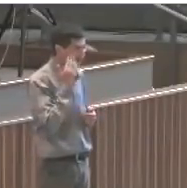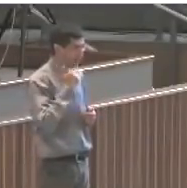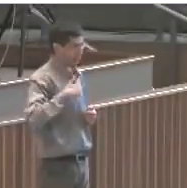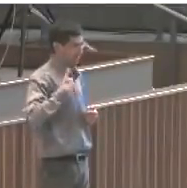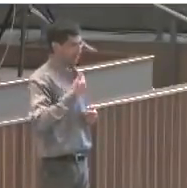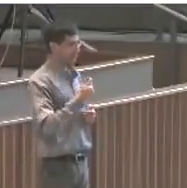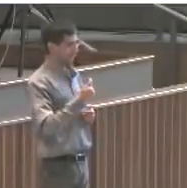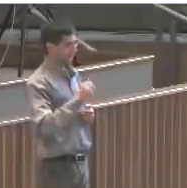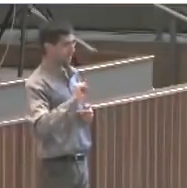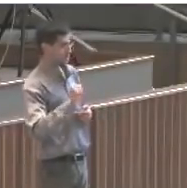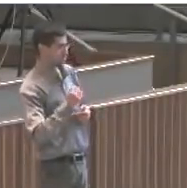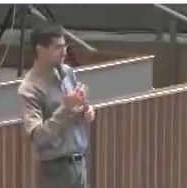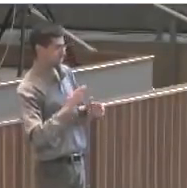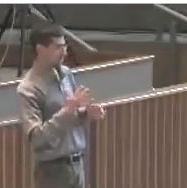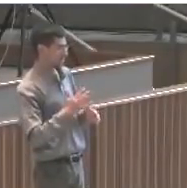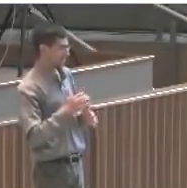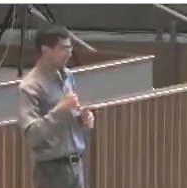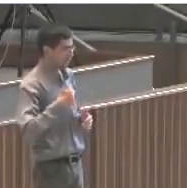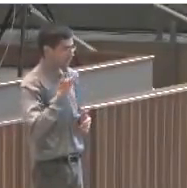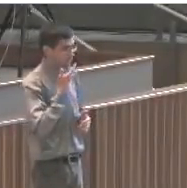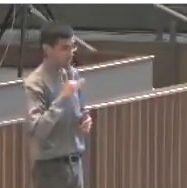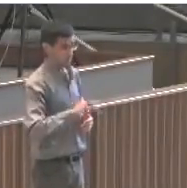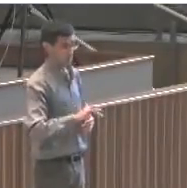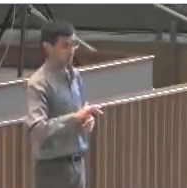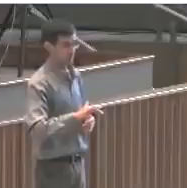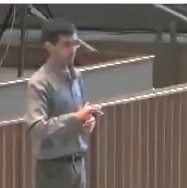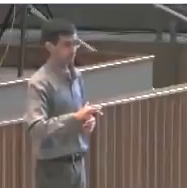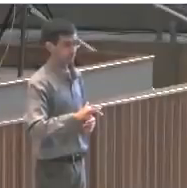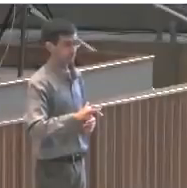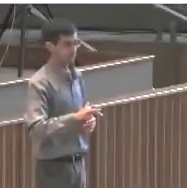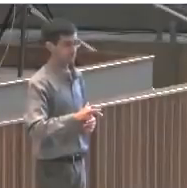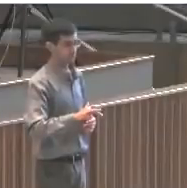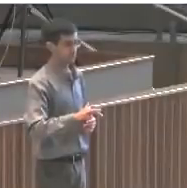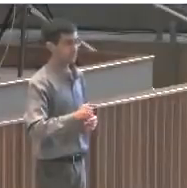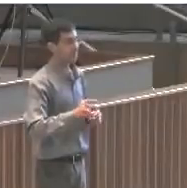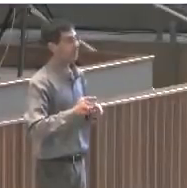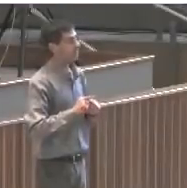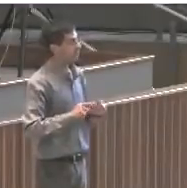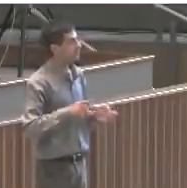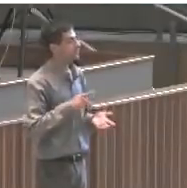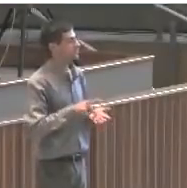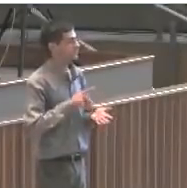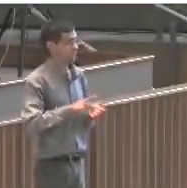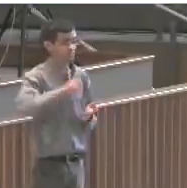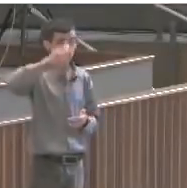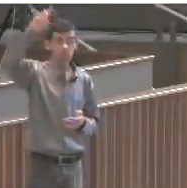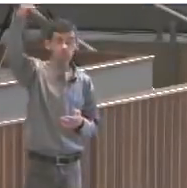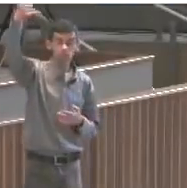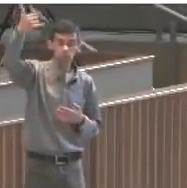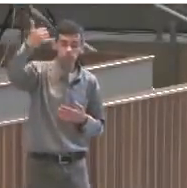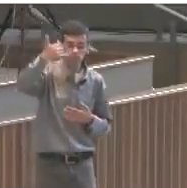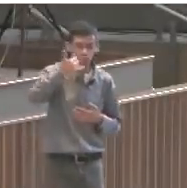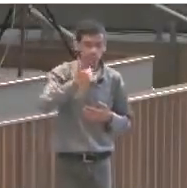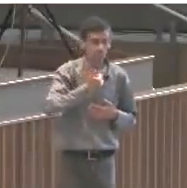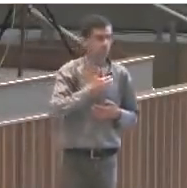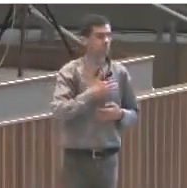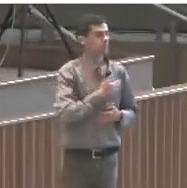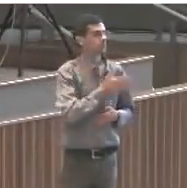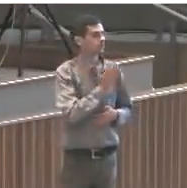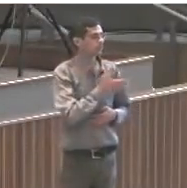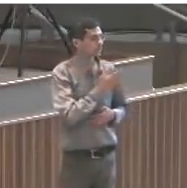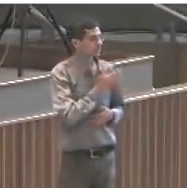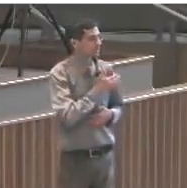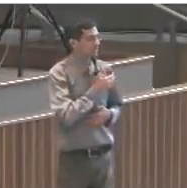jovem era um menino e assim mesmo deus falou meu coração então